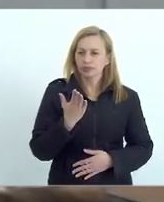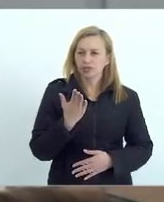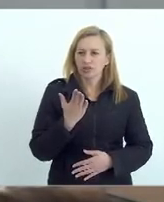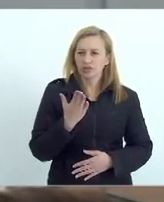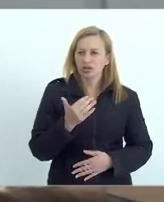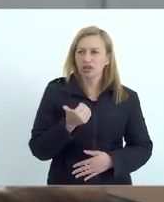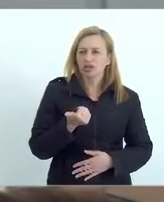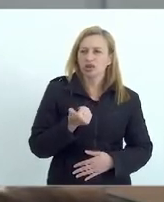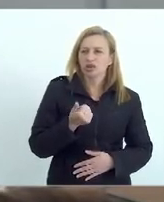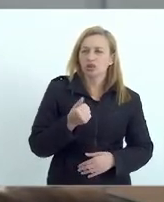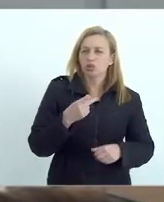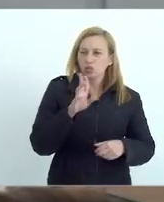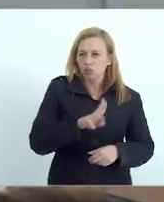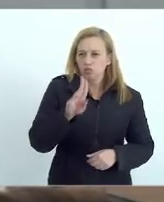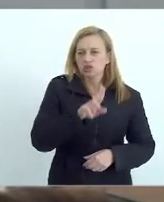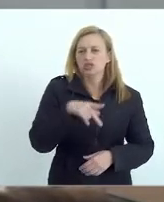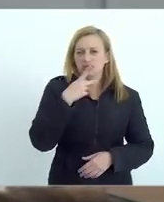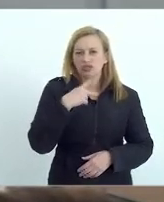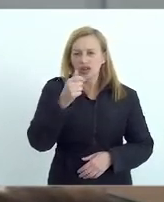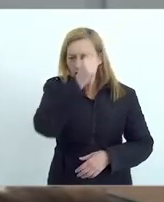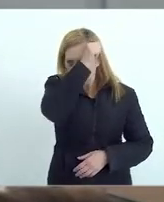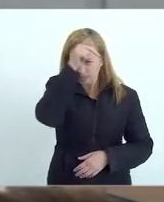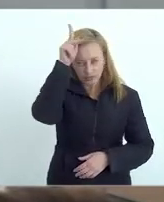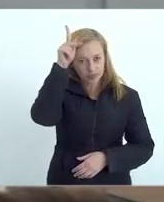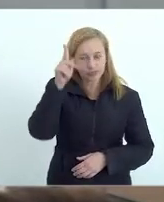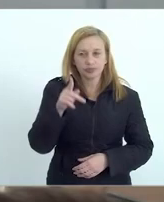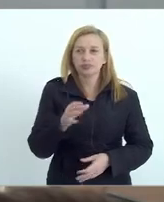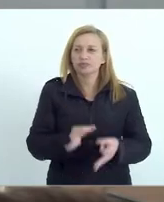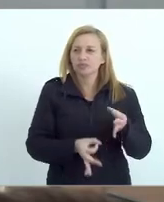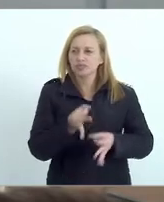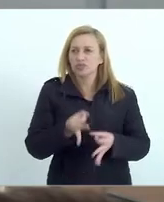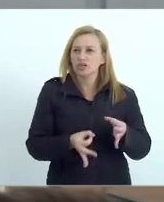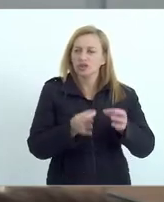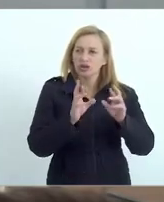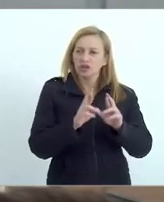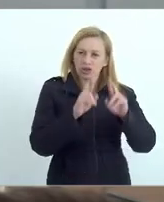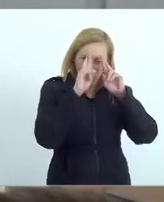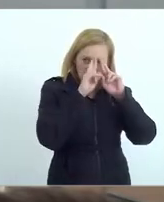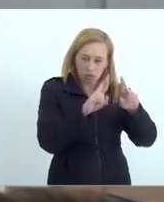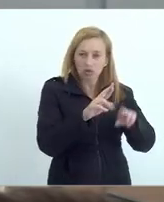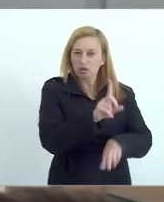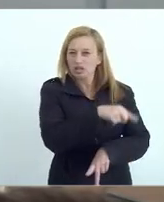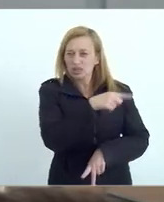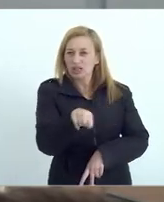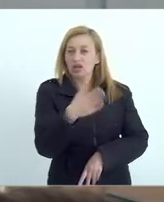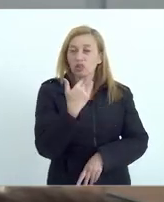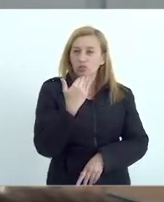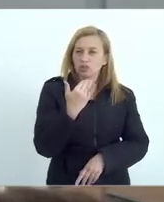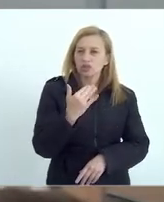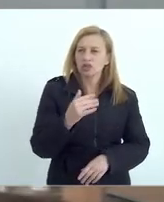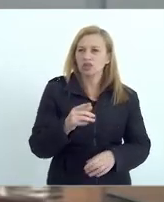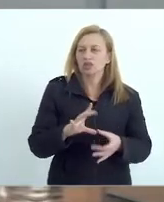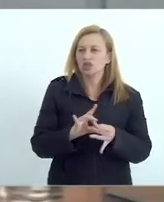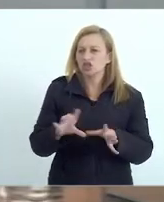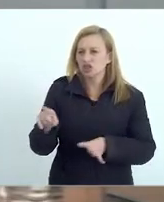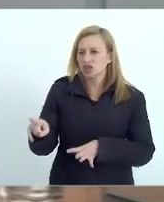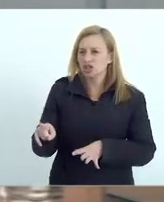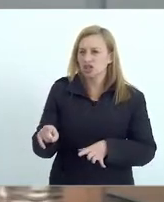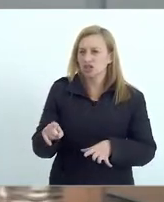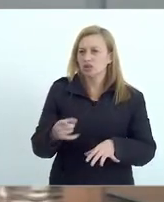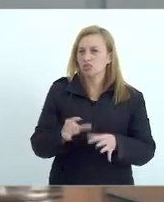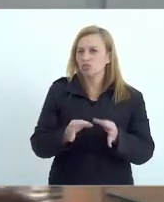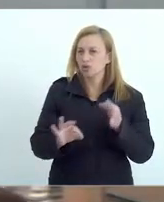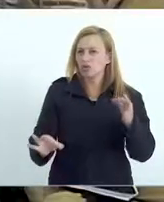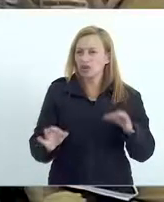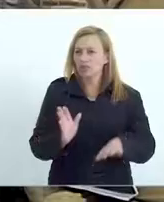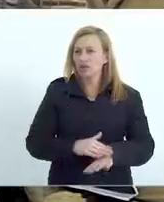da fala lá com prefeito com o presidente do grau de X Em respeito aos senhores eu prorroguei e cancelei lá o almoço e prorroguei aqui o horário da nossa